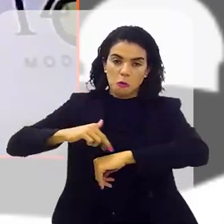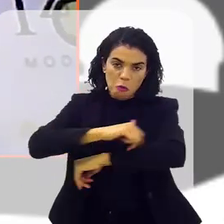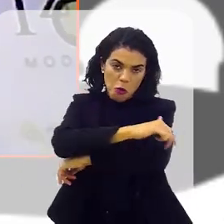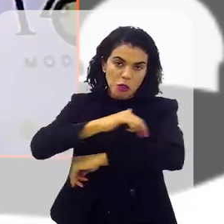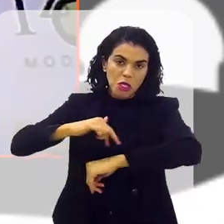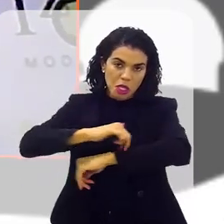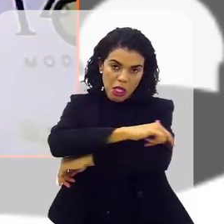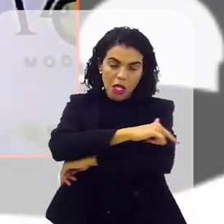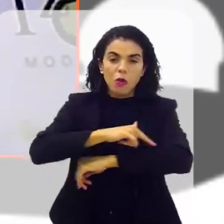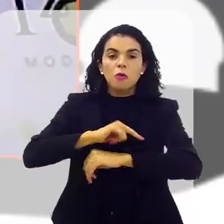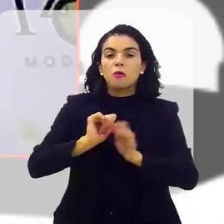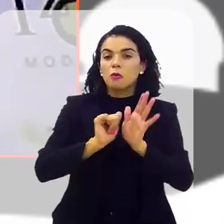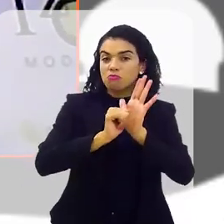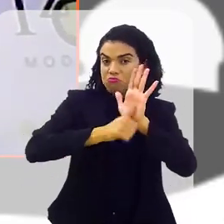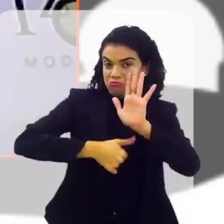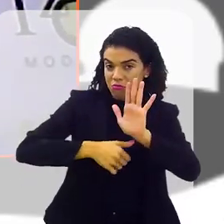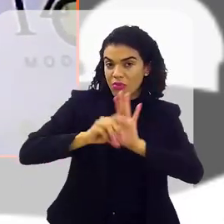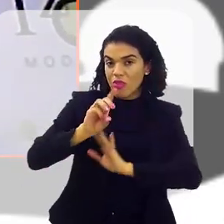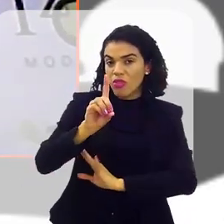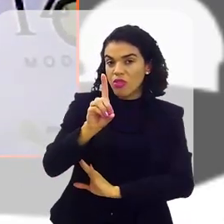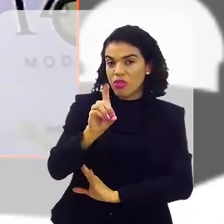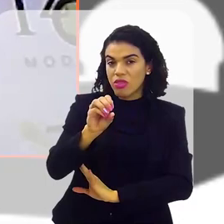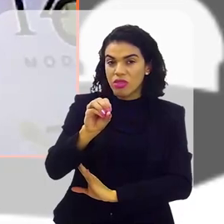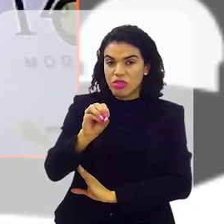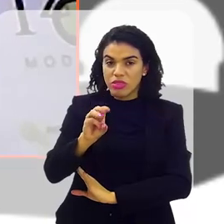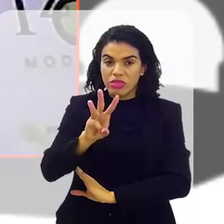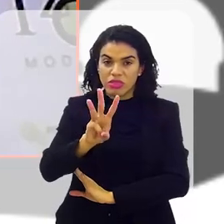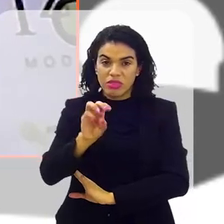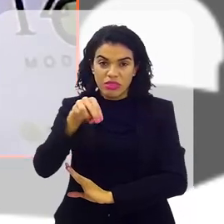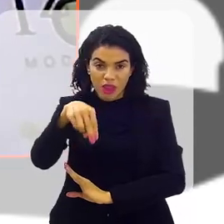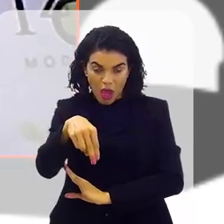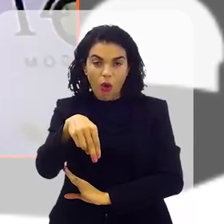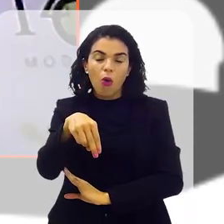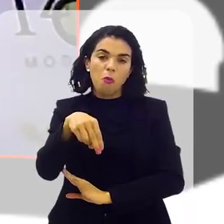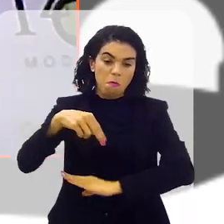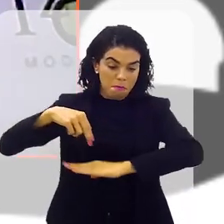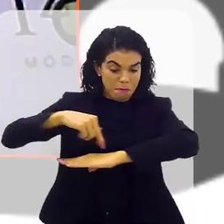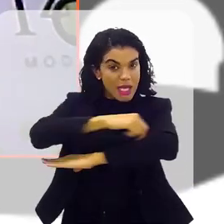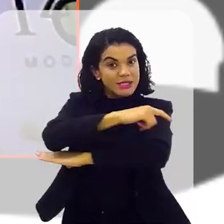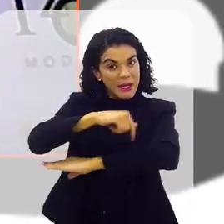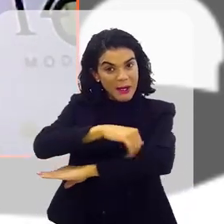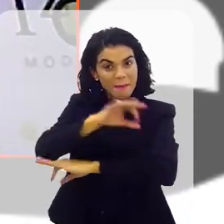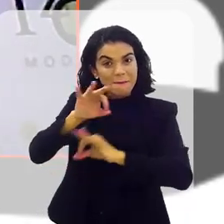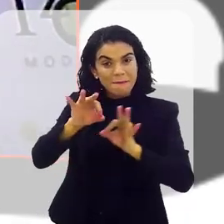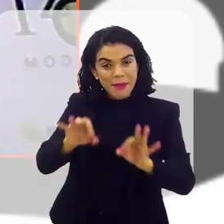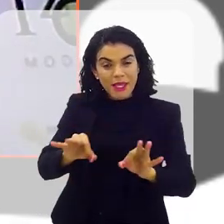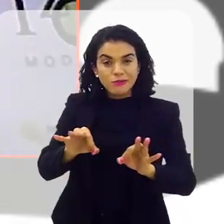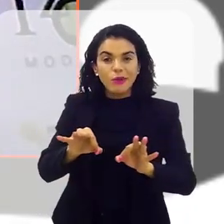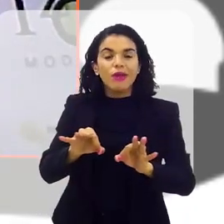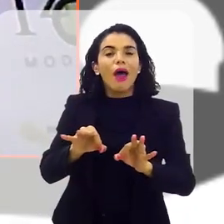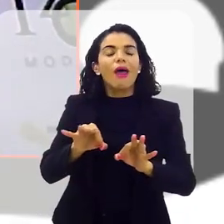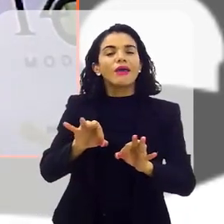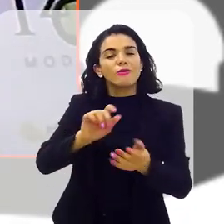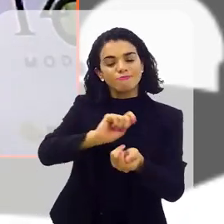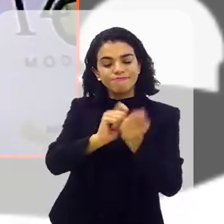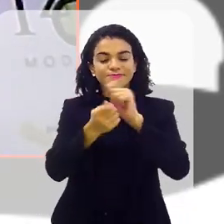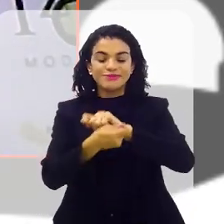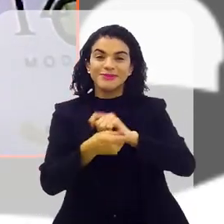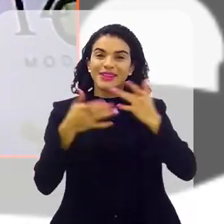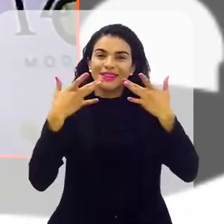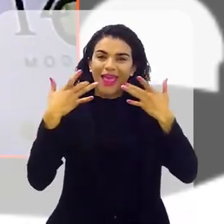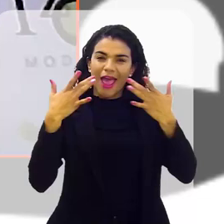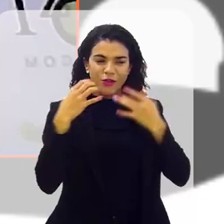modelos com síndrome de down que no projeto eu comecei dando aula de modelo passar ela e agreguei o teatro